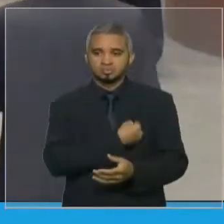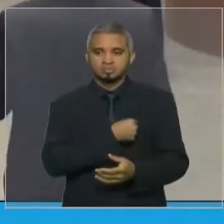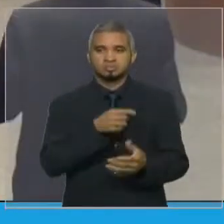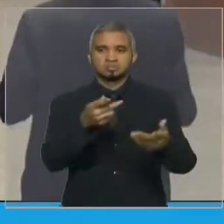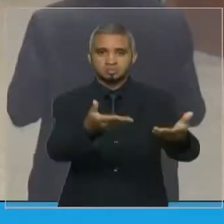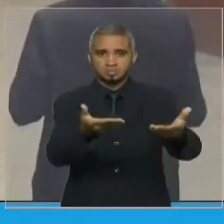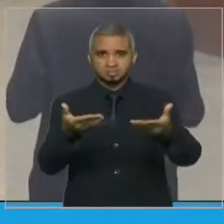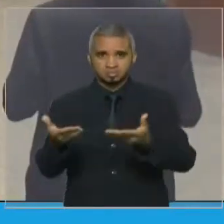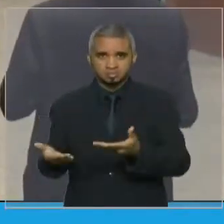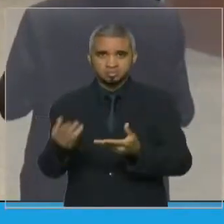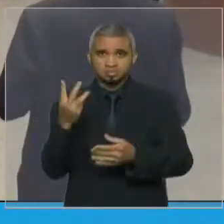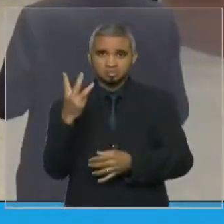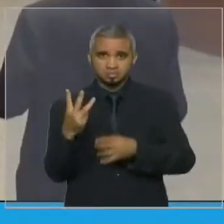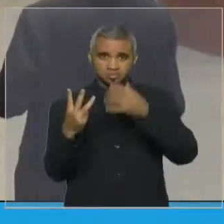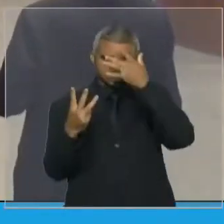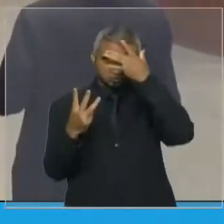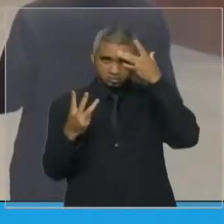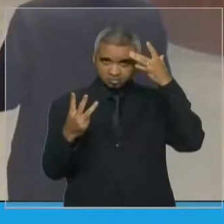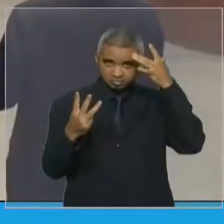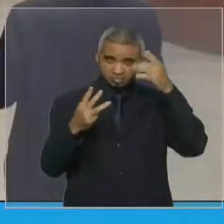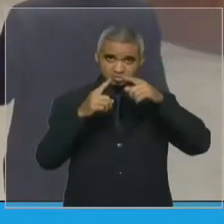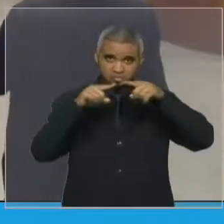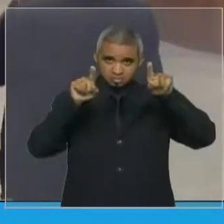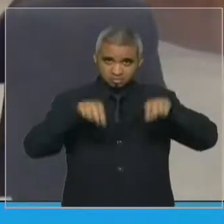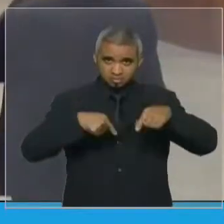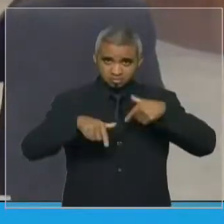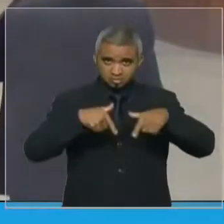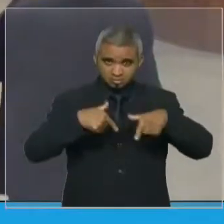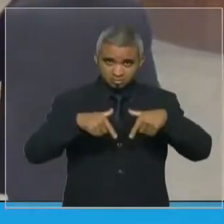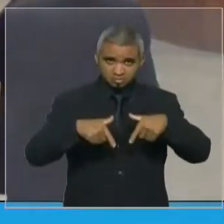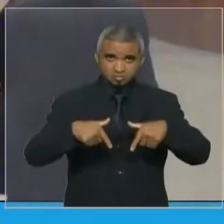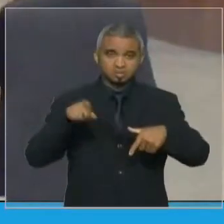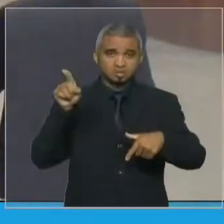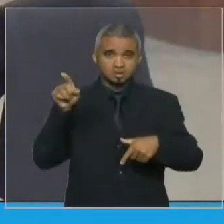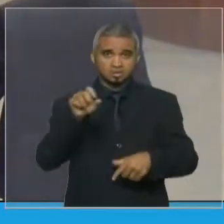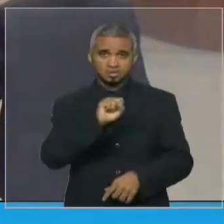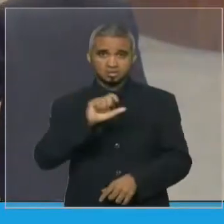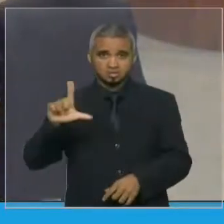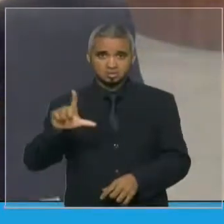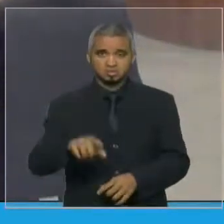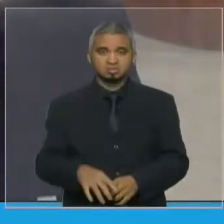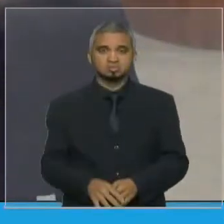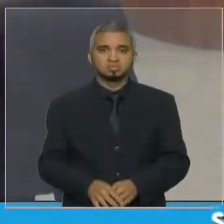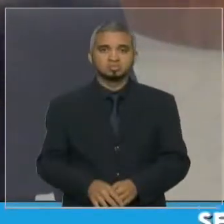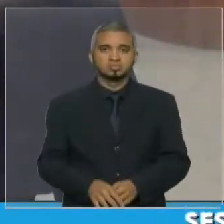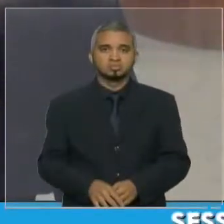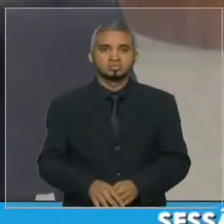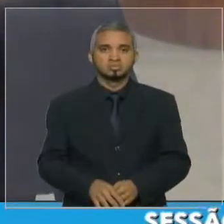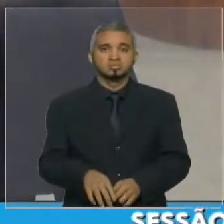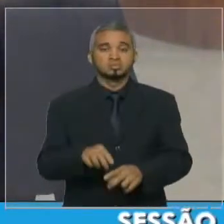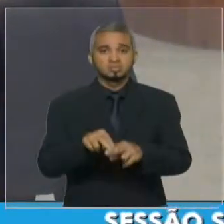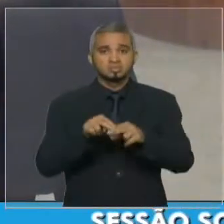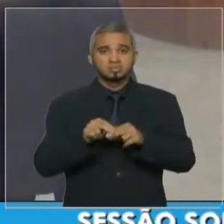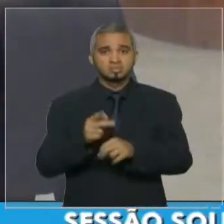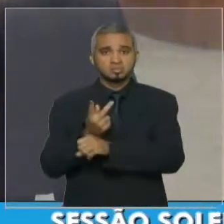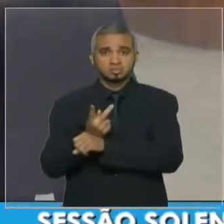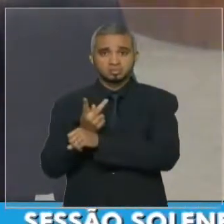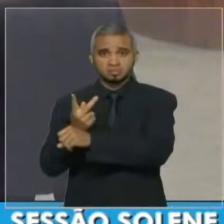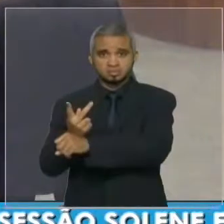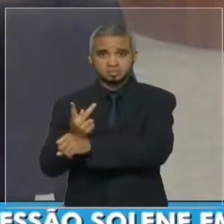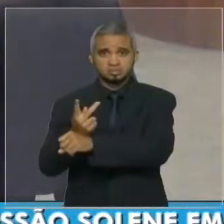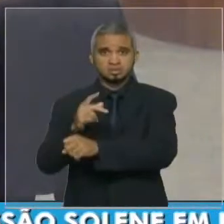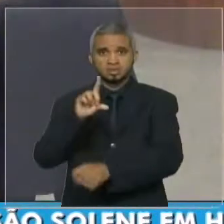os 3 servidores de excelência da delegacia deste ano. O título Servidor Excelência da delegacia é designado a